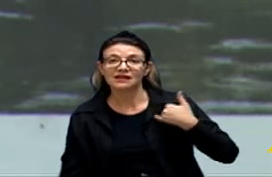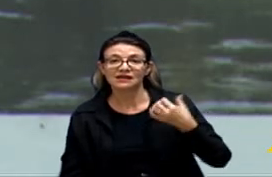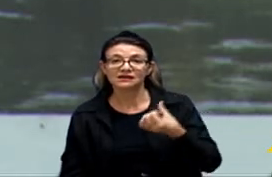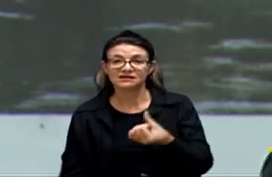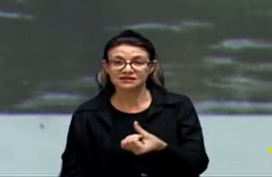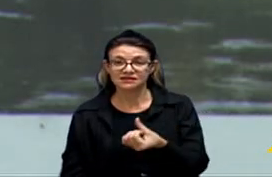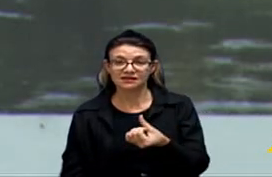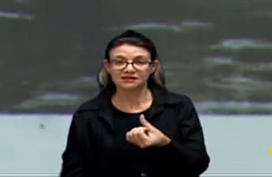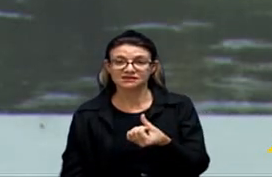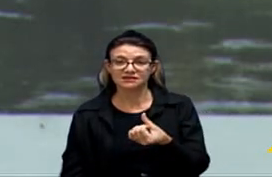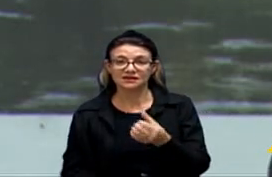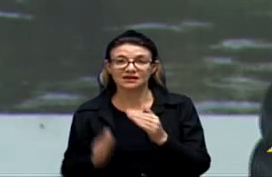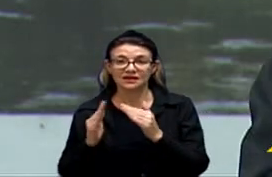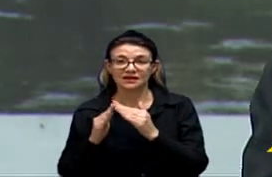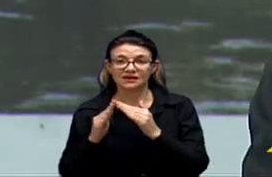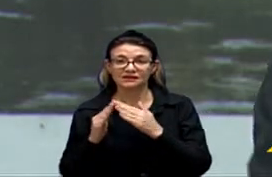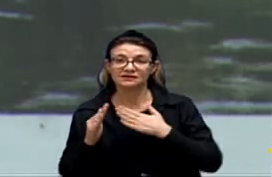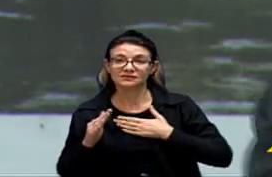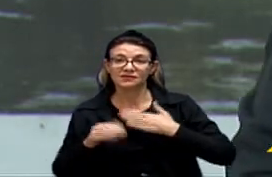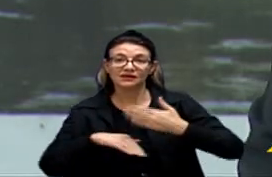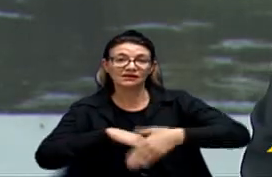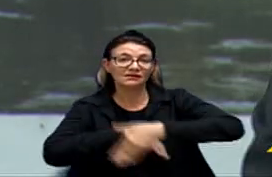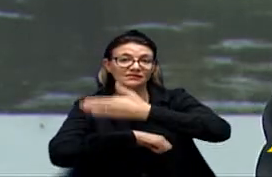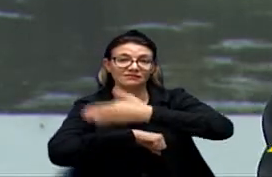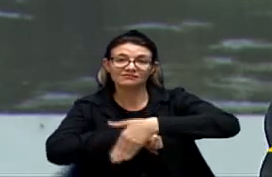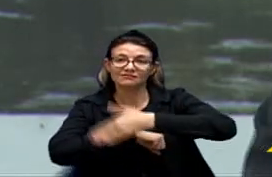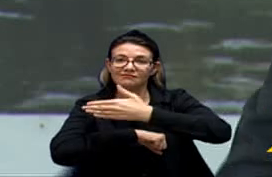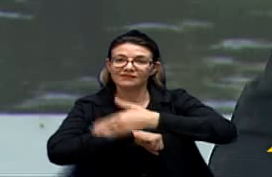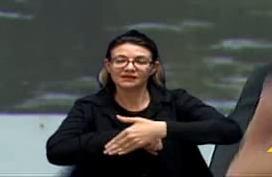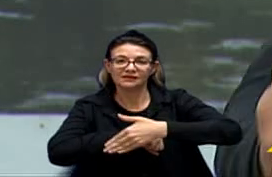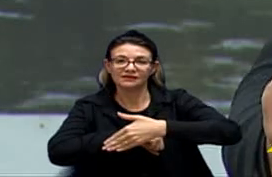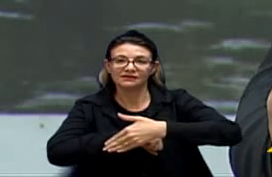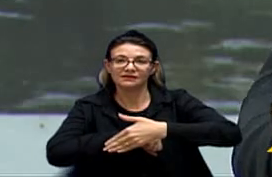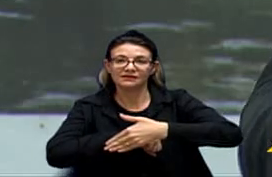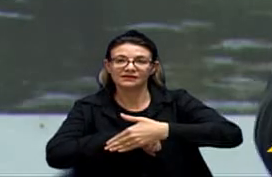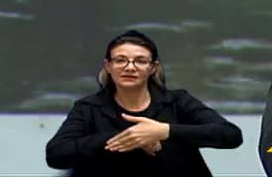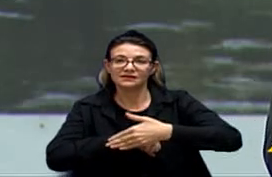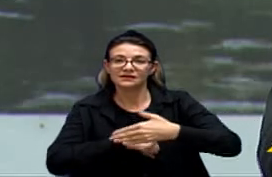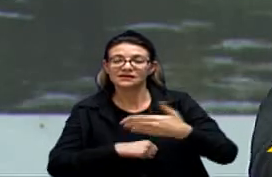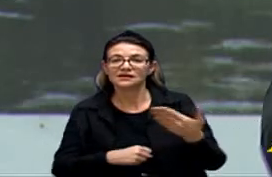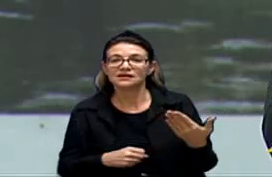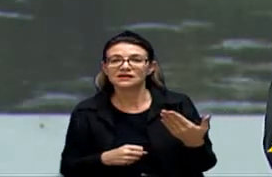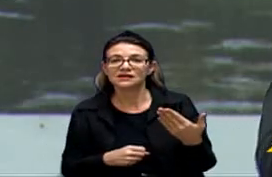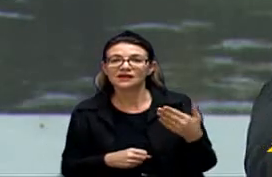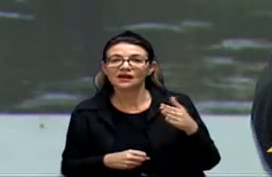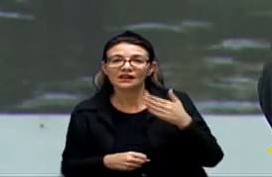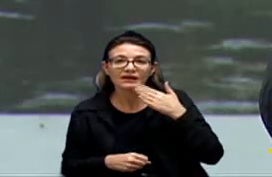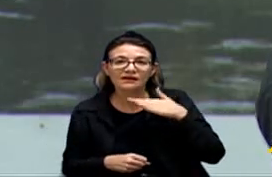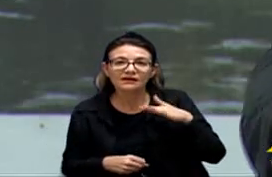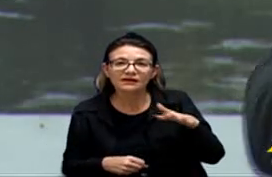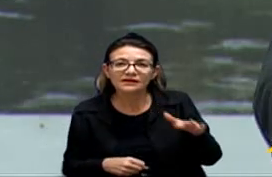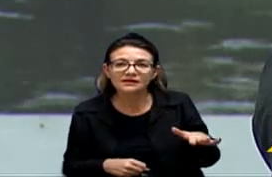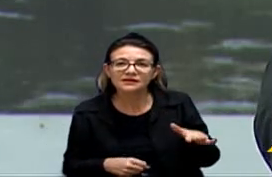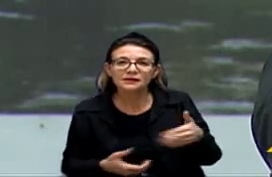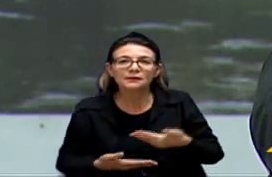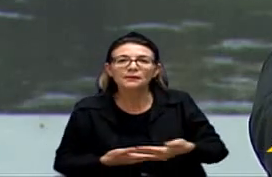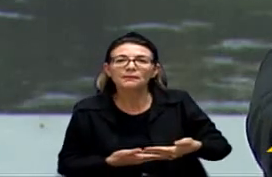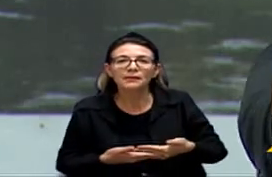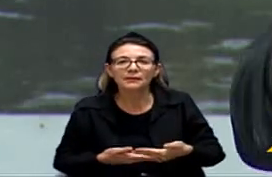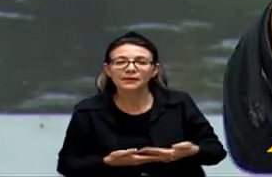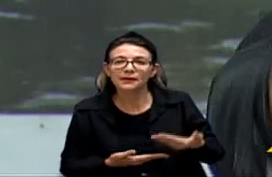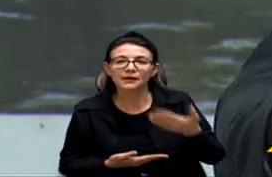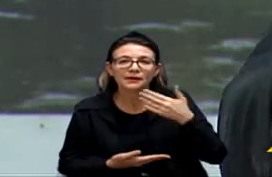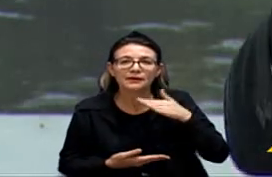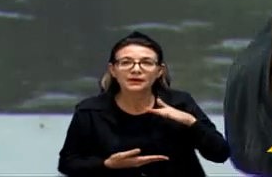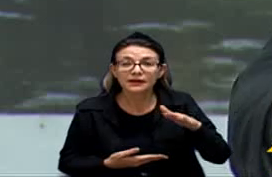você o senhor vossa excelência não imagina o terror que ela passou na Avenida quando tinha meses um ano 1 ano e meio do anos